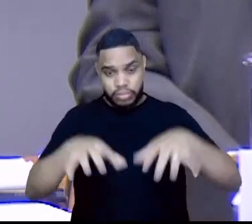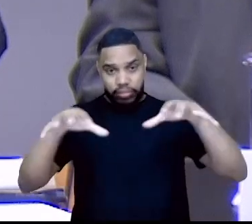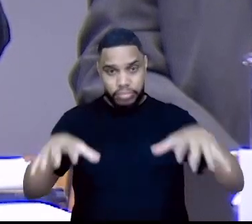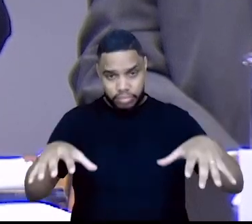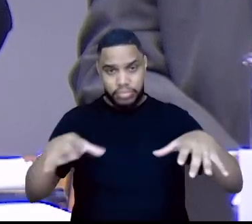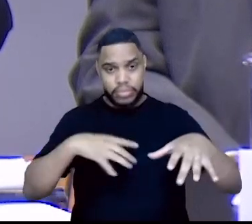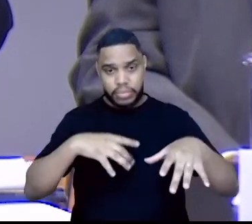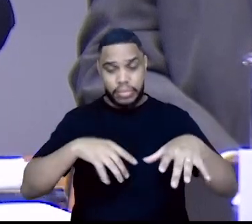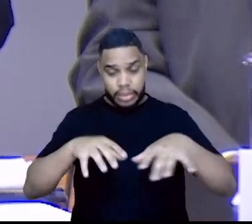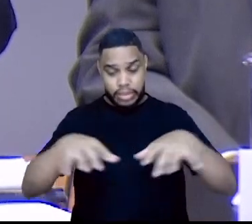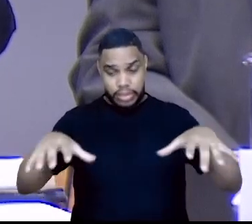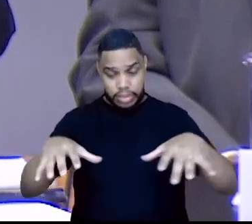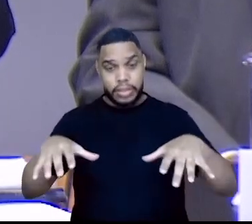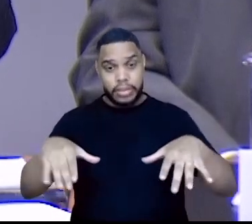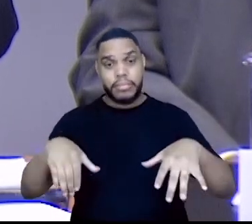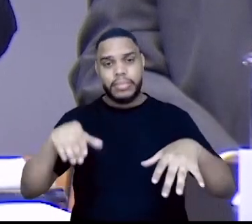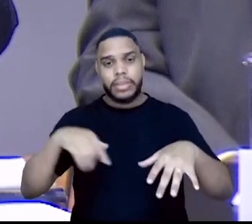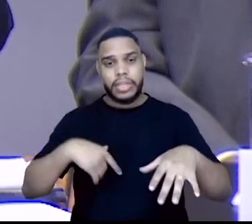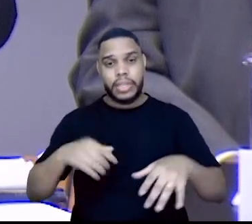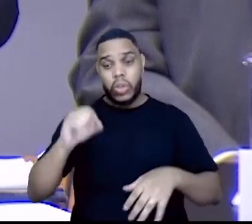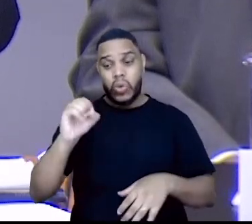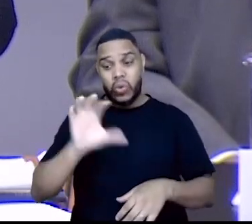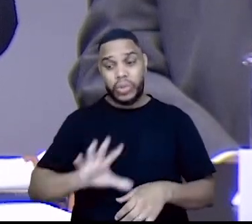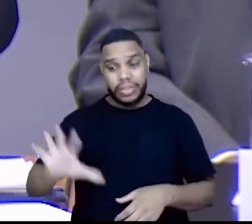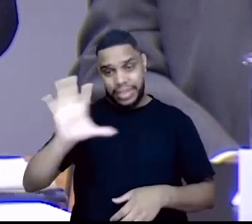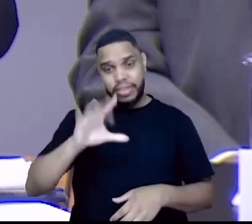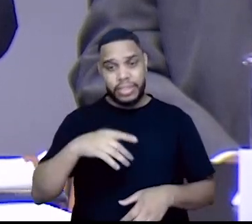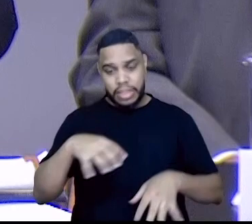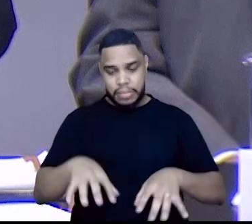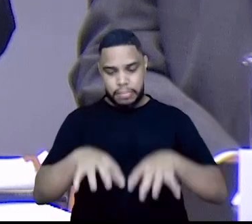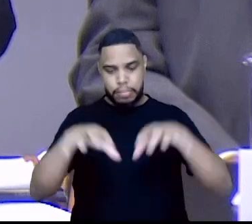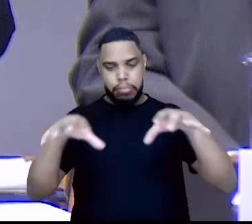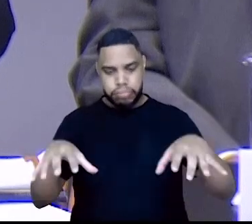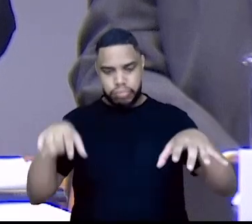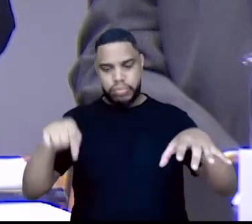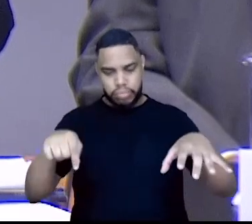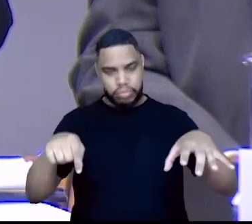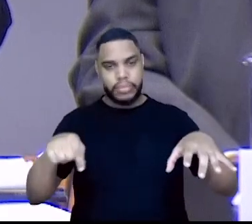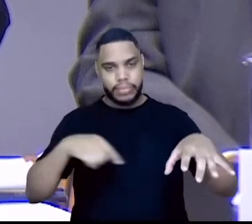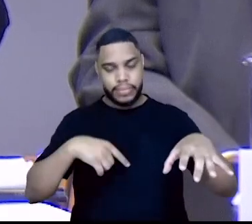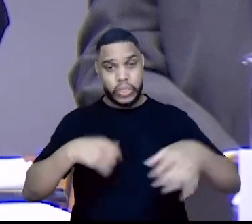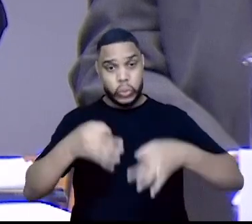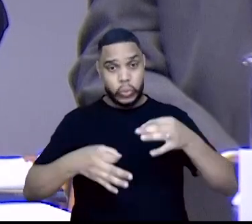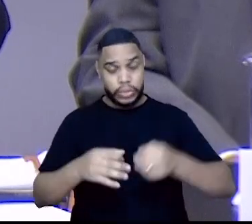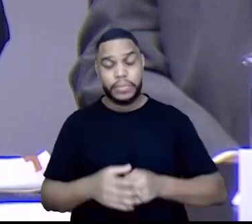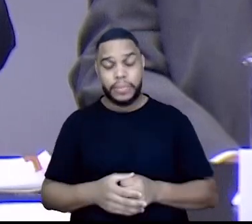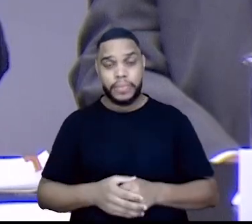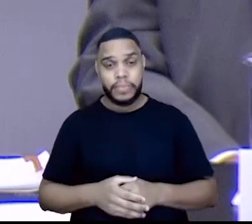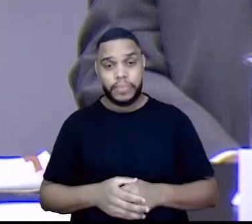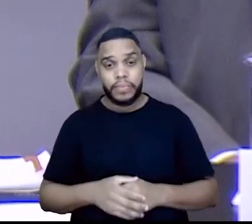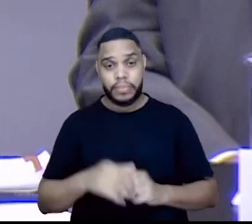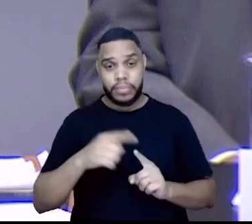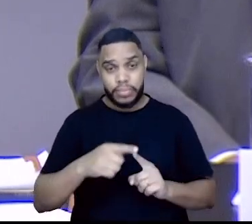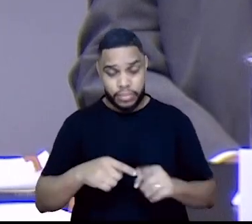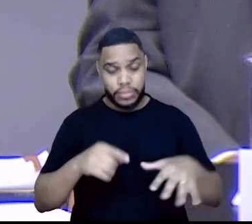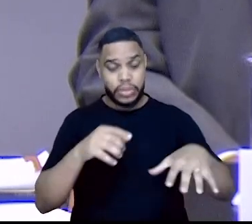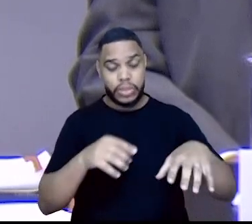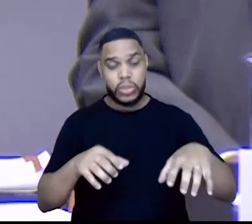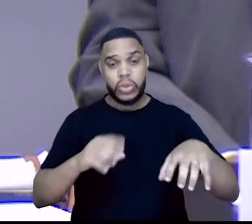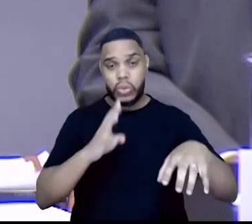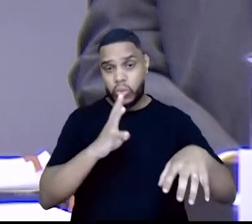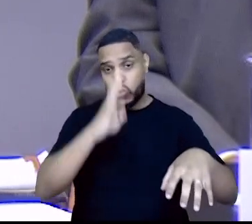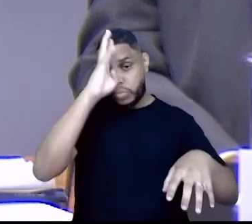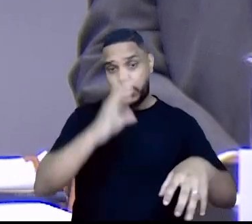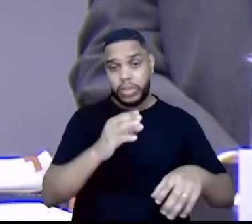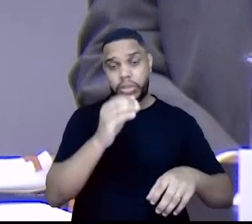diversos, mas no mundo ocidental existem dois grandes sistemas jurídicos. O sistema romano-germânico ou de direito civil